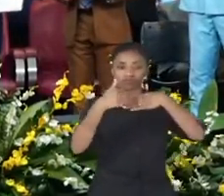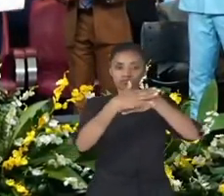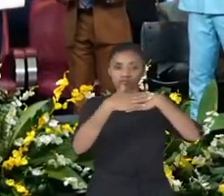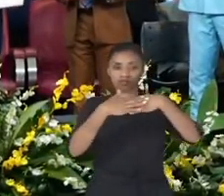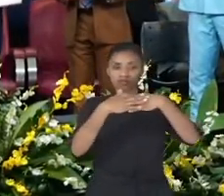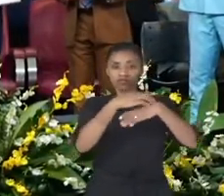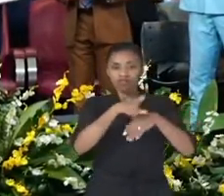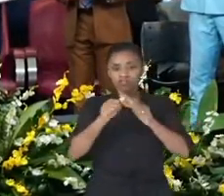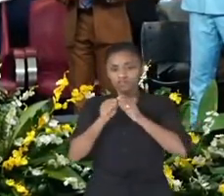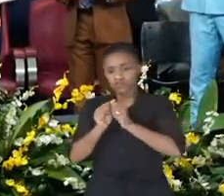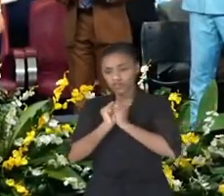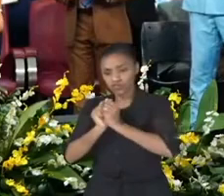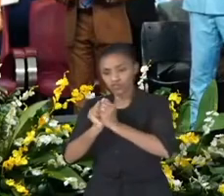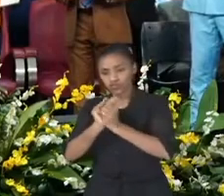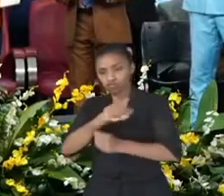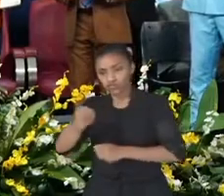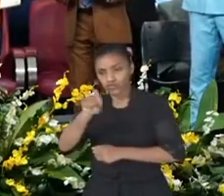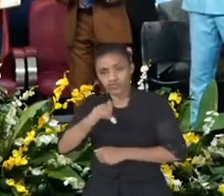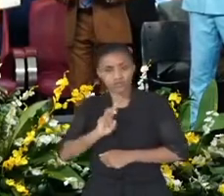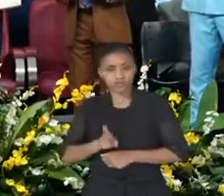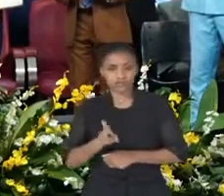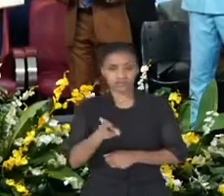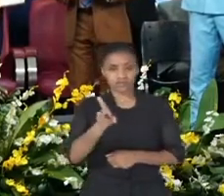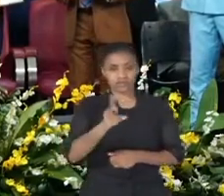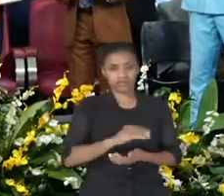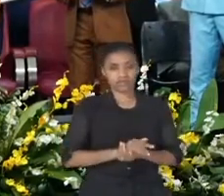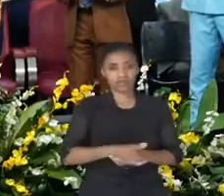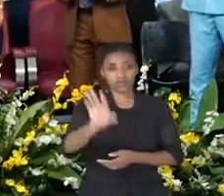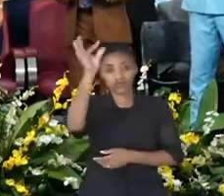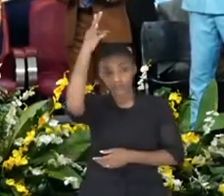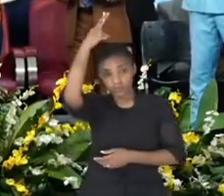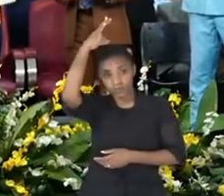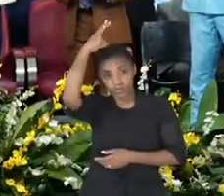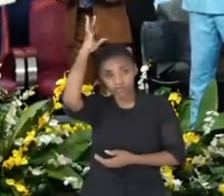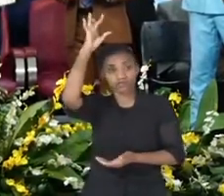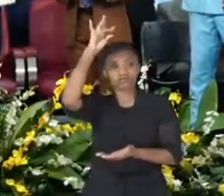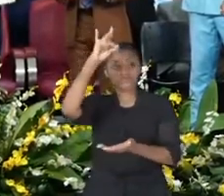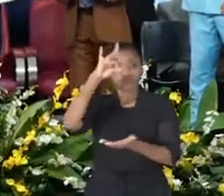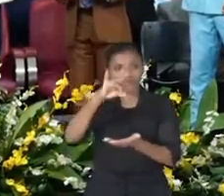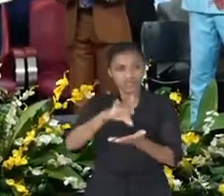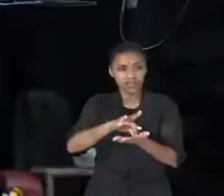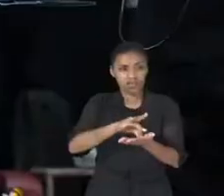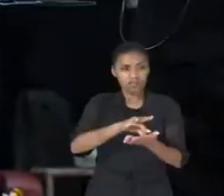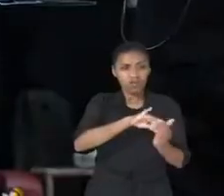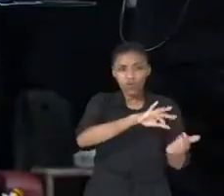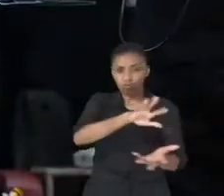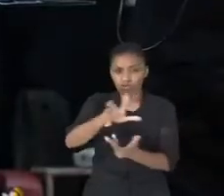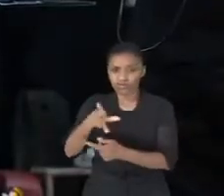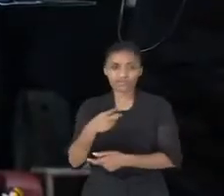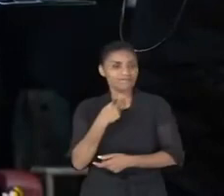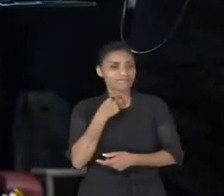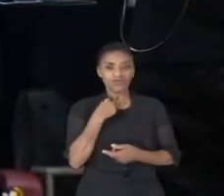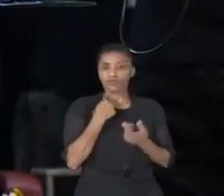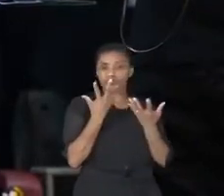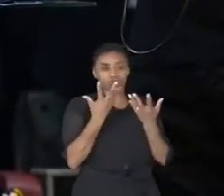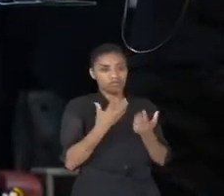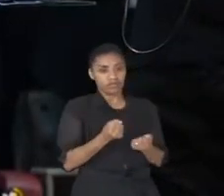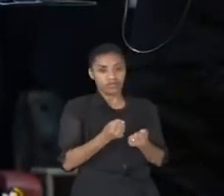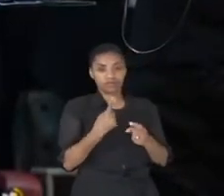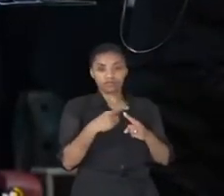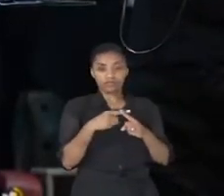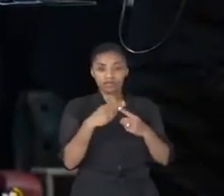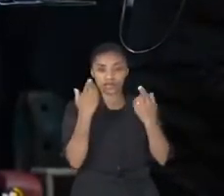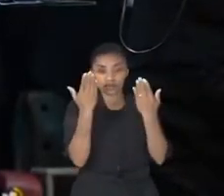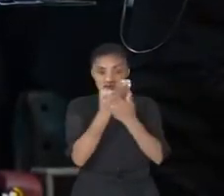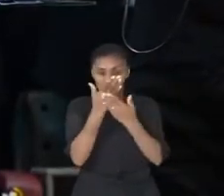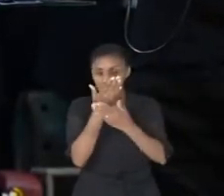que fique convosco para sempre o Espírito de verdade, que o mundo não pôde receber, porque não vê